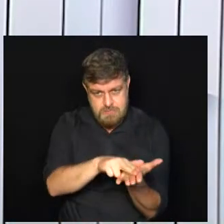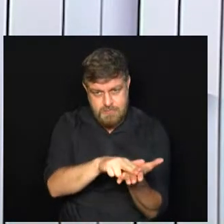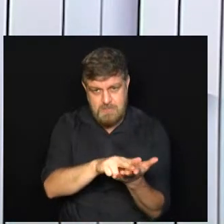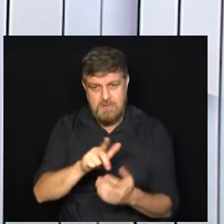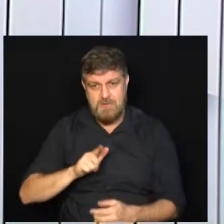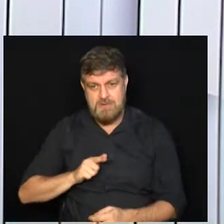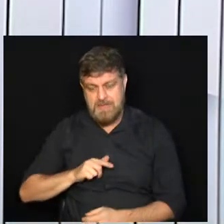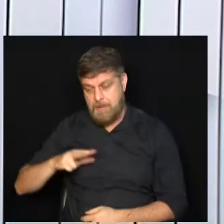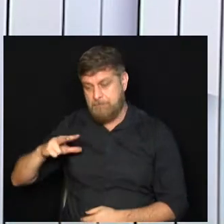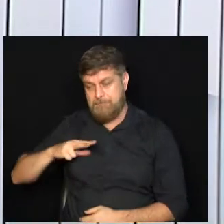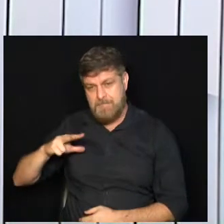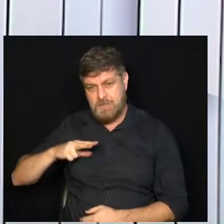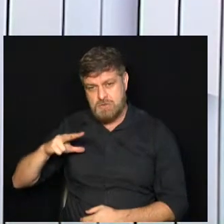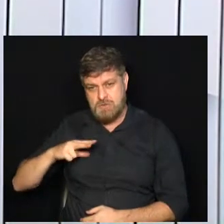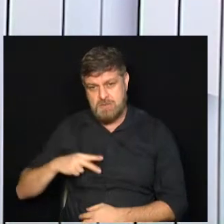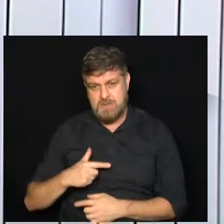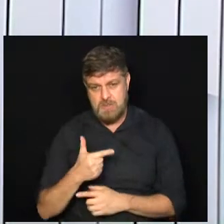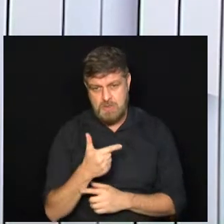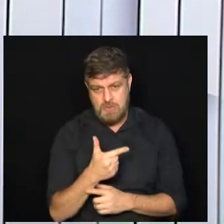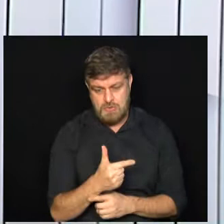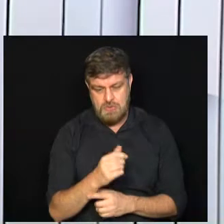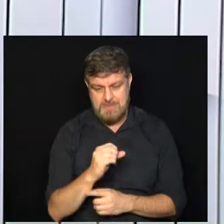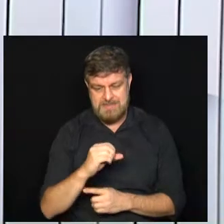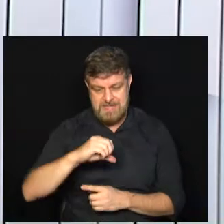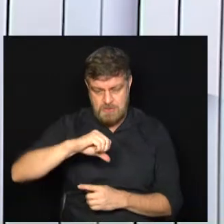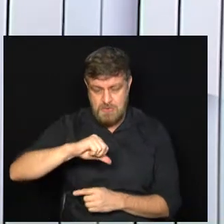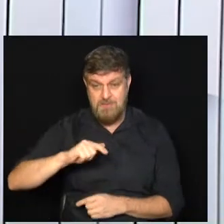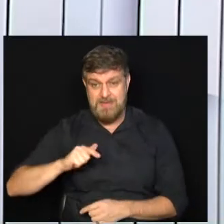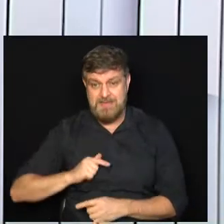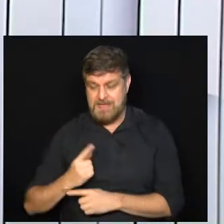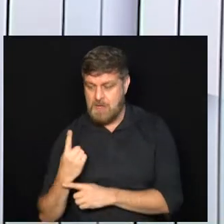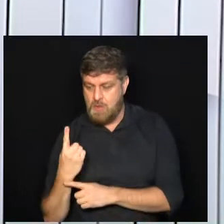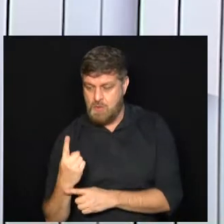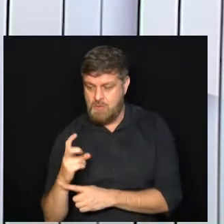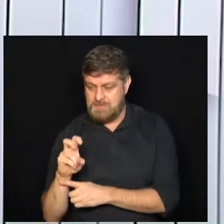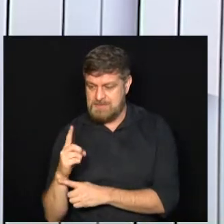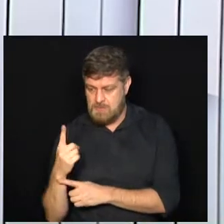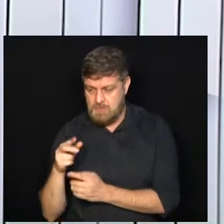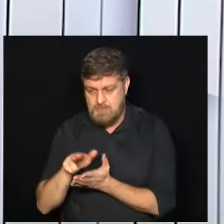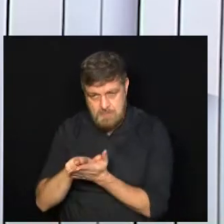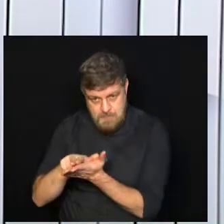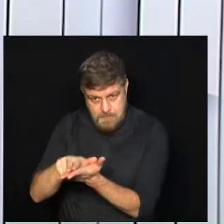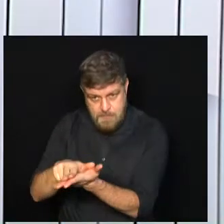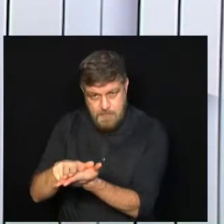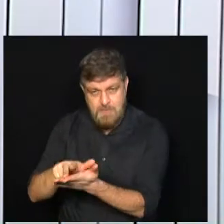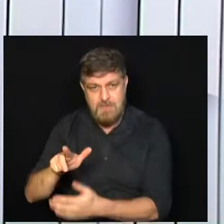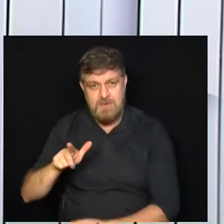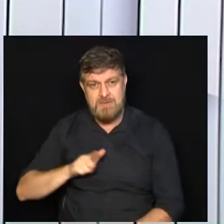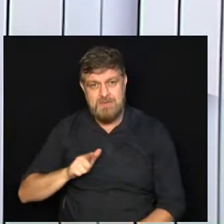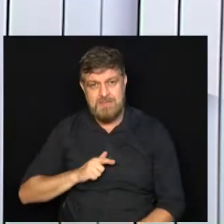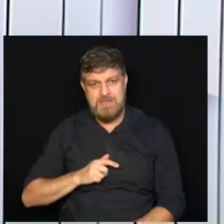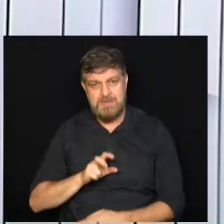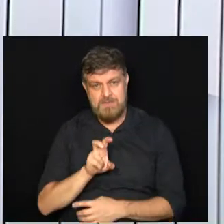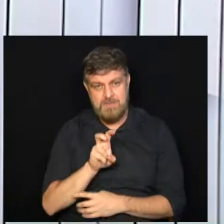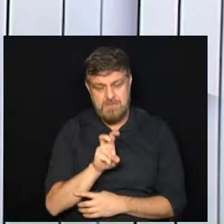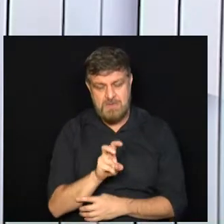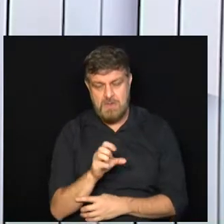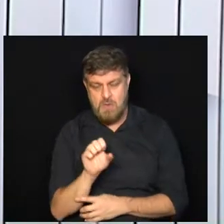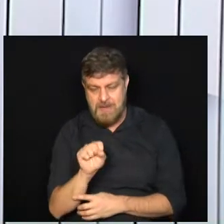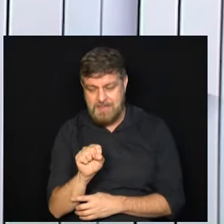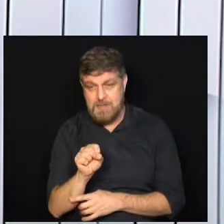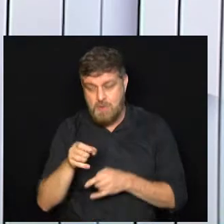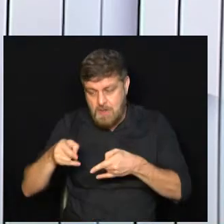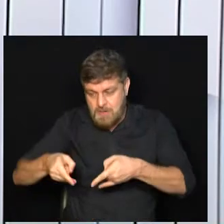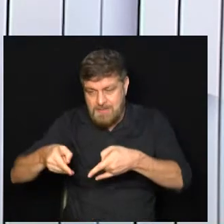rede particular, dos 209, 151 estão ocupados. Então, há 58